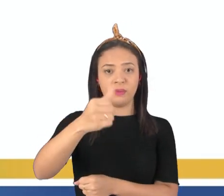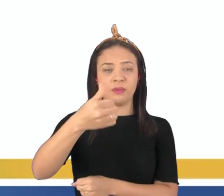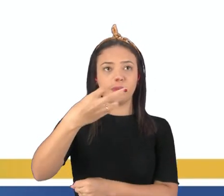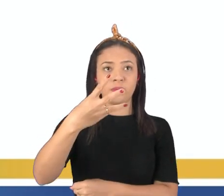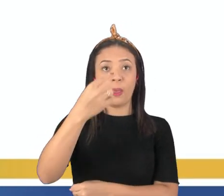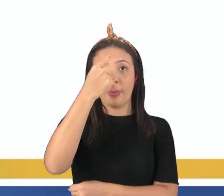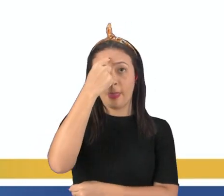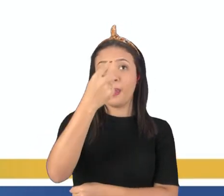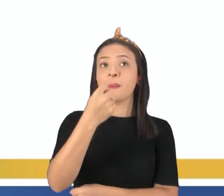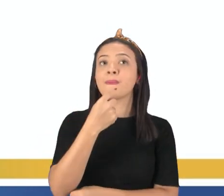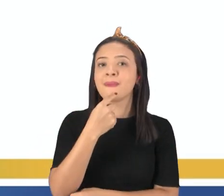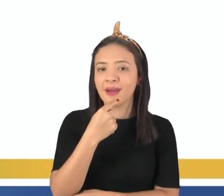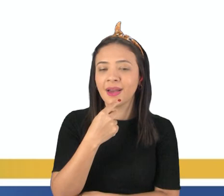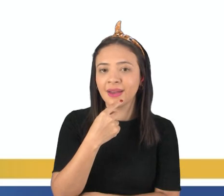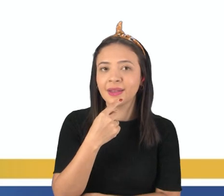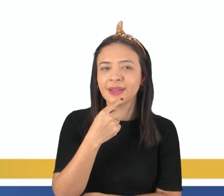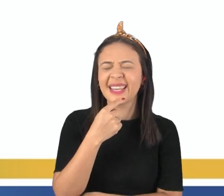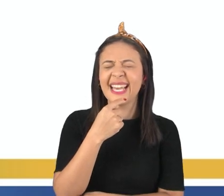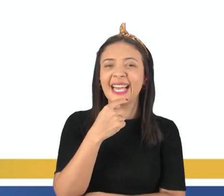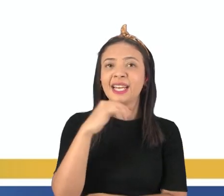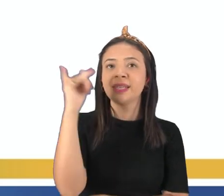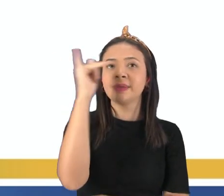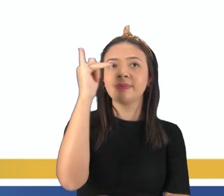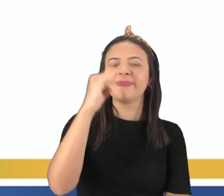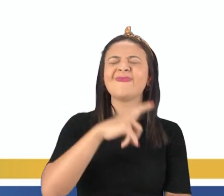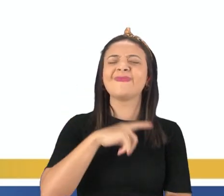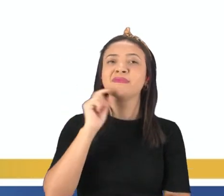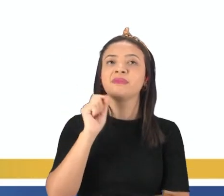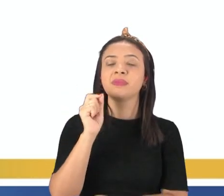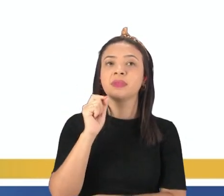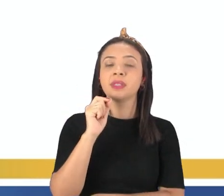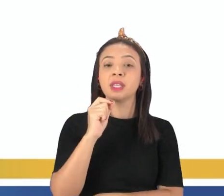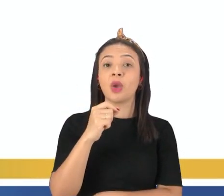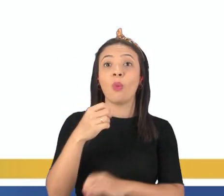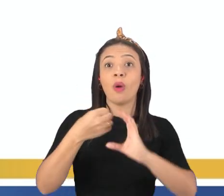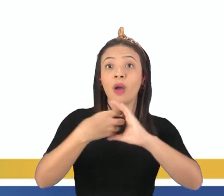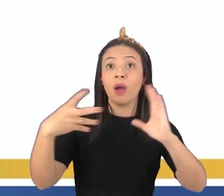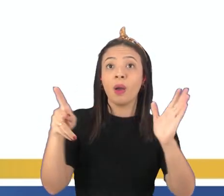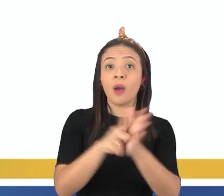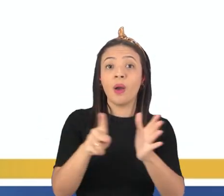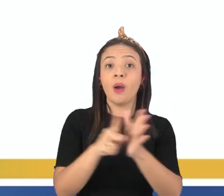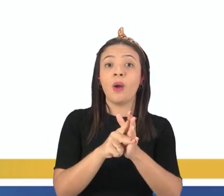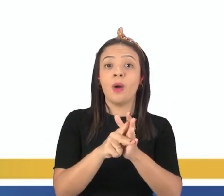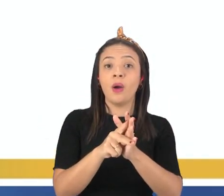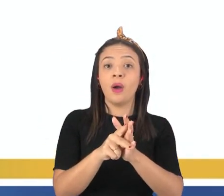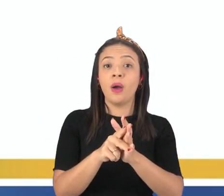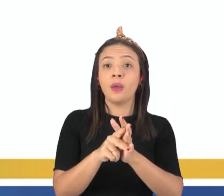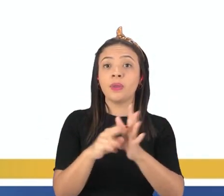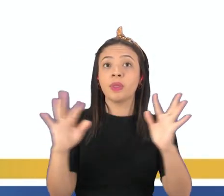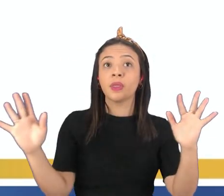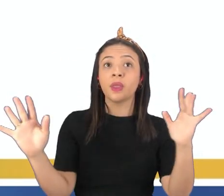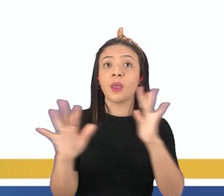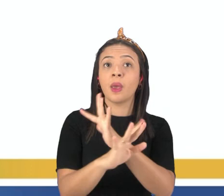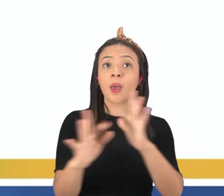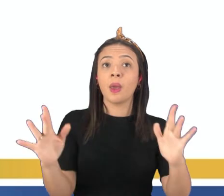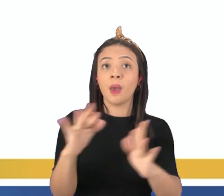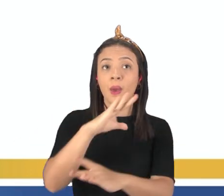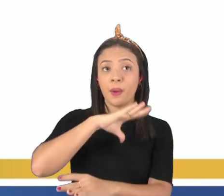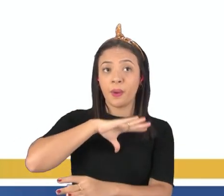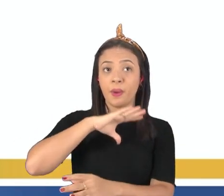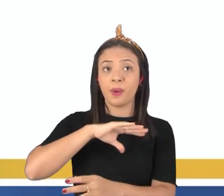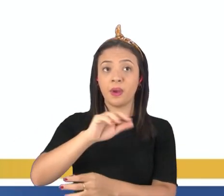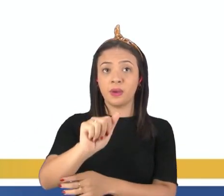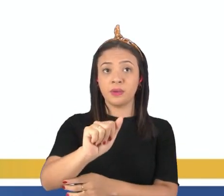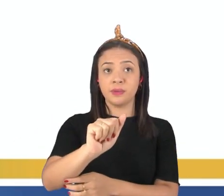da cidade italiana de Veneza está registrado o seguinte aspecto da dinâmica do ordenamento urbano. Letra